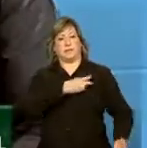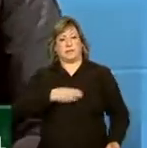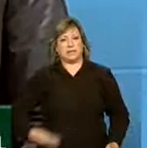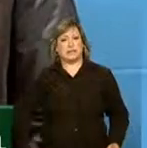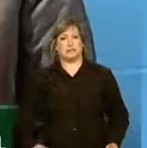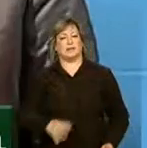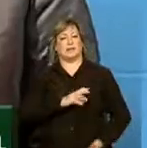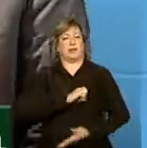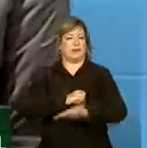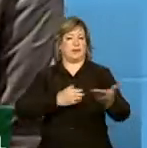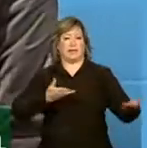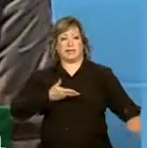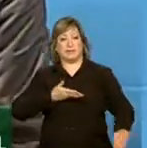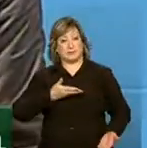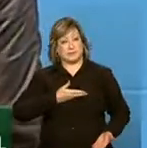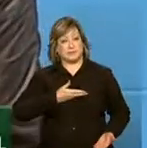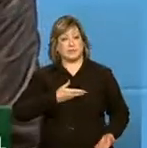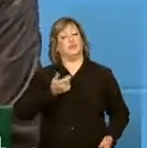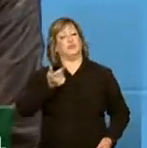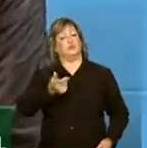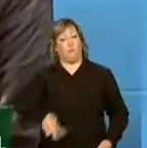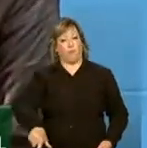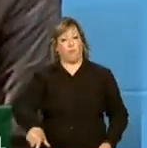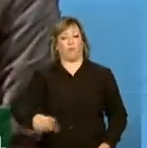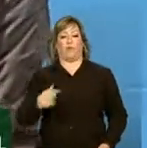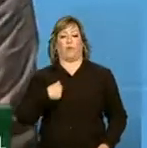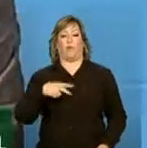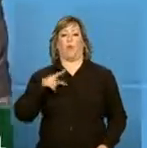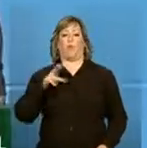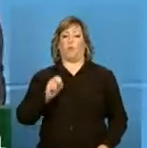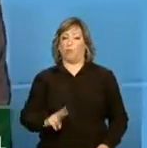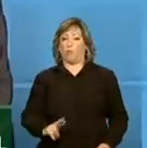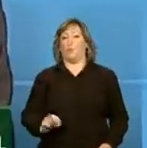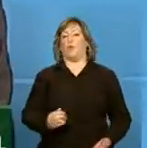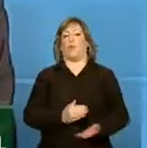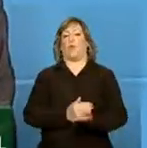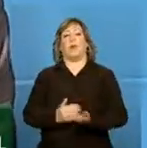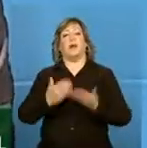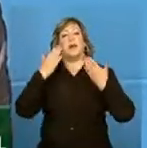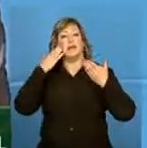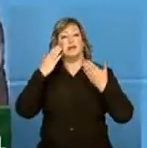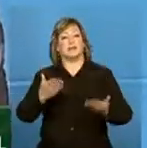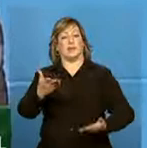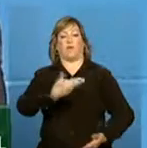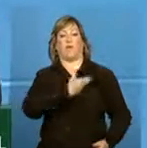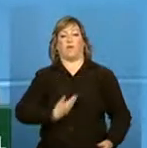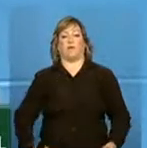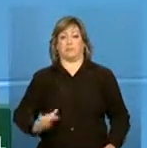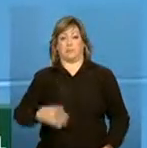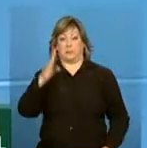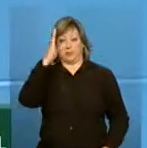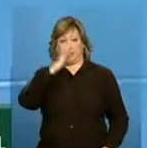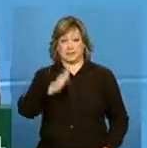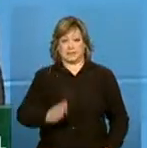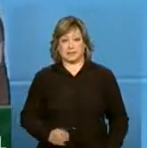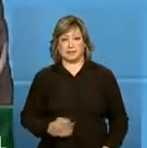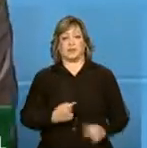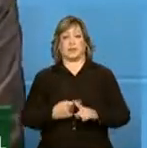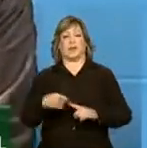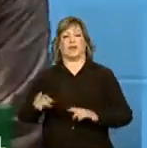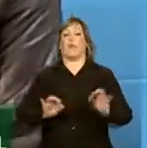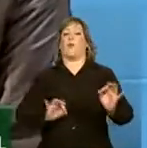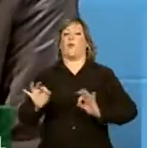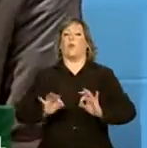amigos, mais uma vez, eu vou iniciar agradecendo ao governo brasileiro por ter